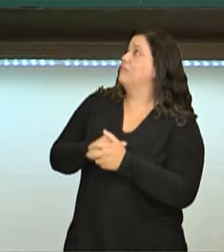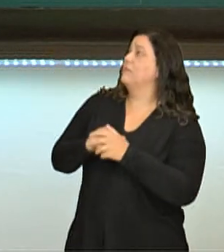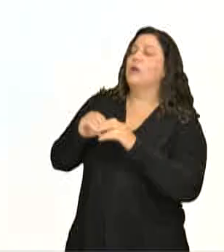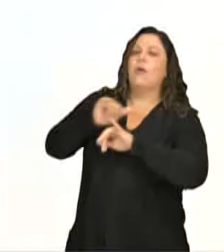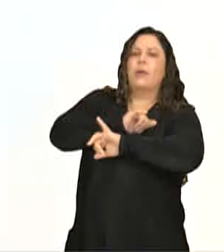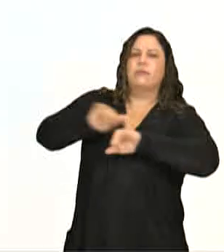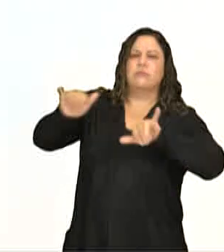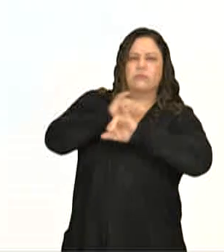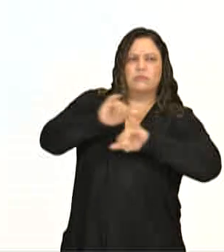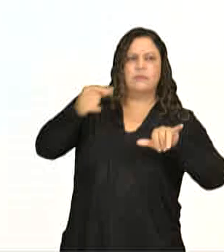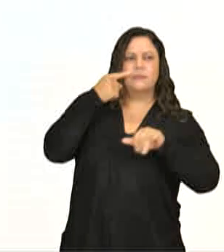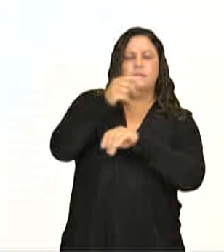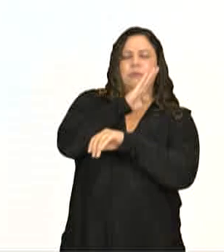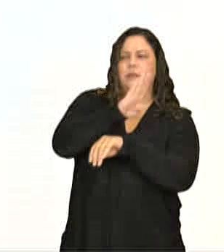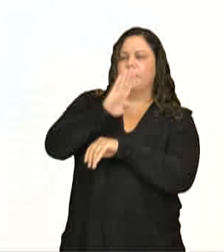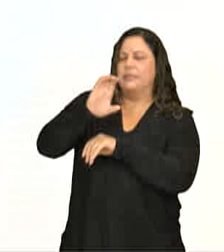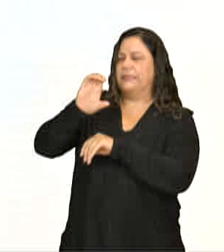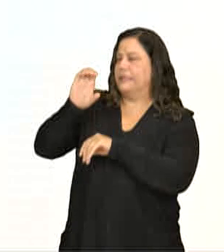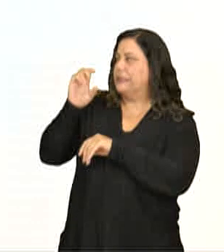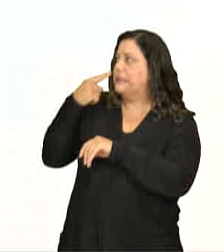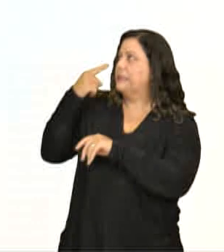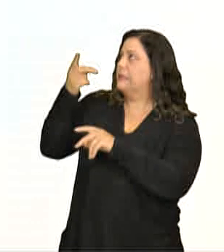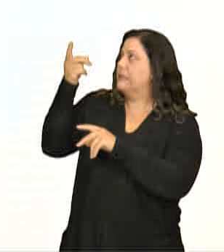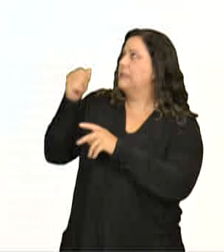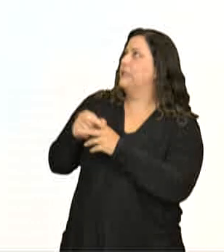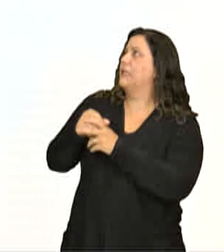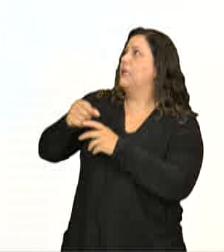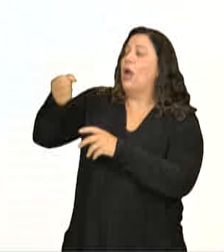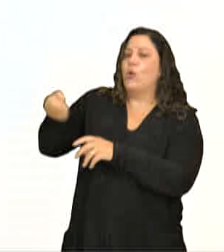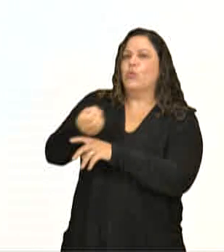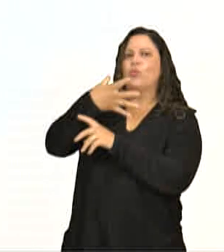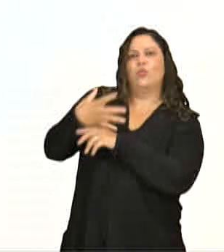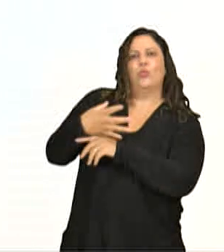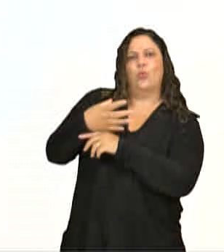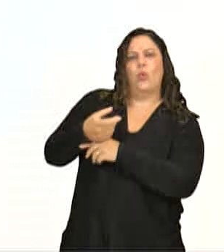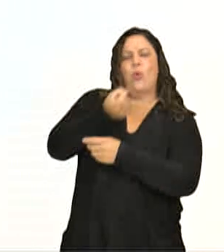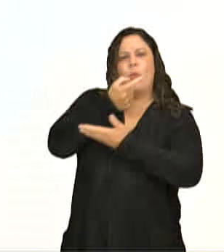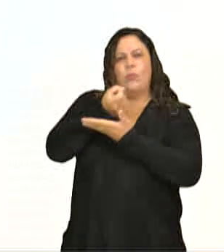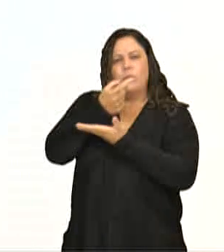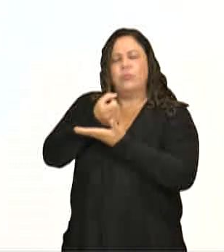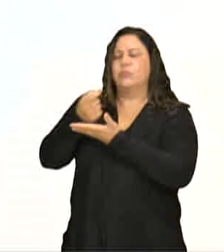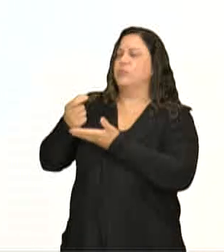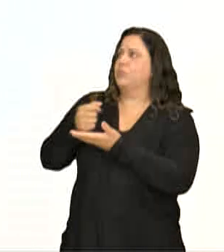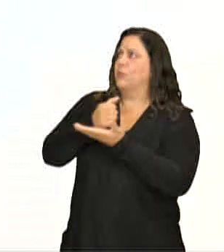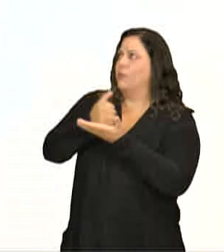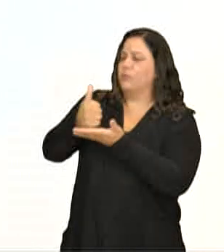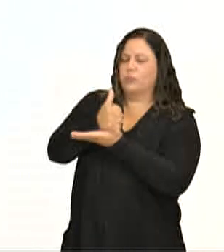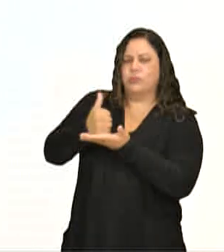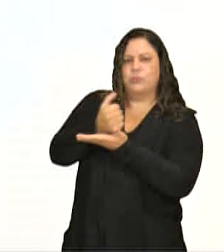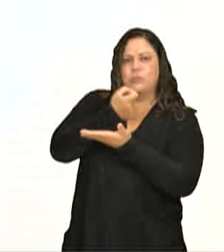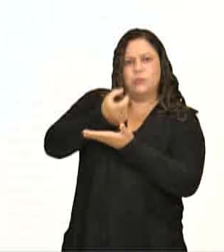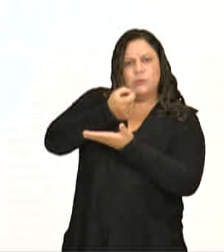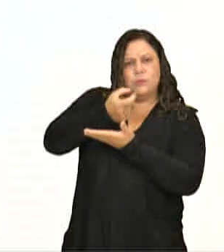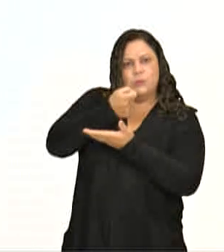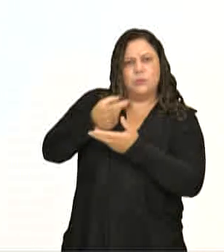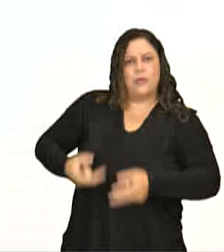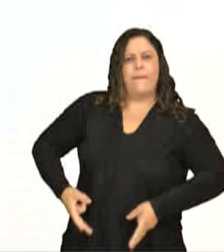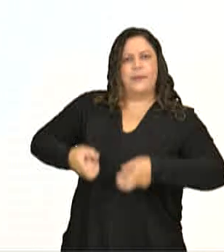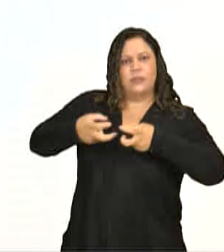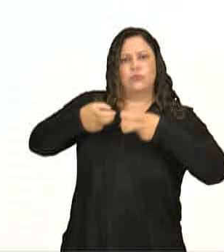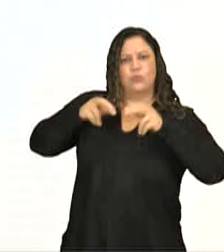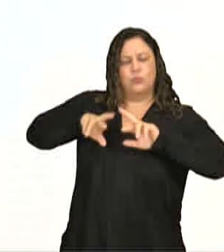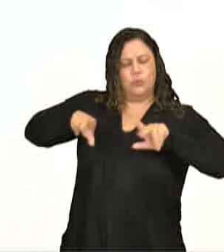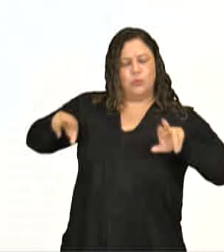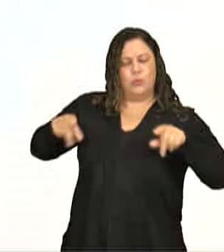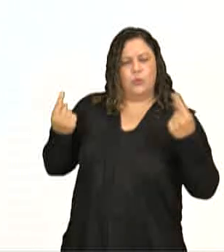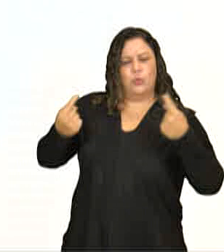BBC News, Brasil, a nova droga que pode fazer o sistema imunológico devorar tumores. Então a gente está falando já de um processo